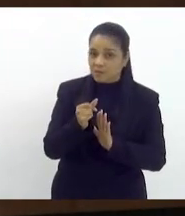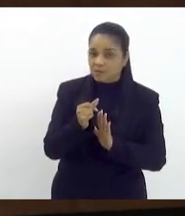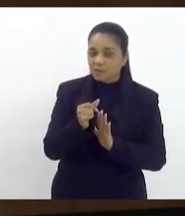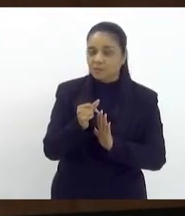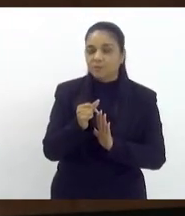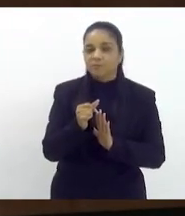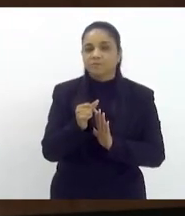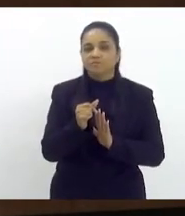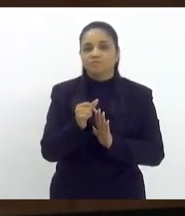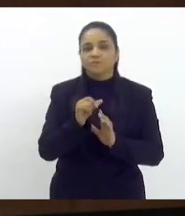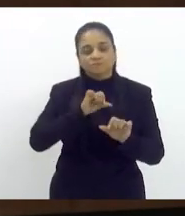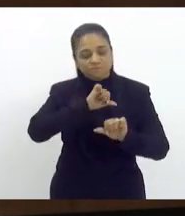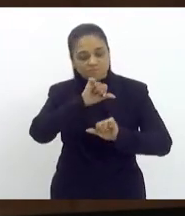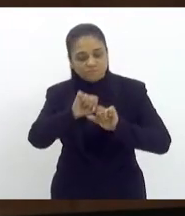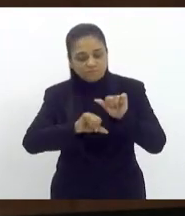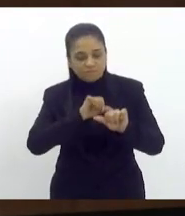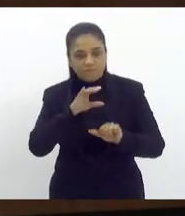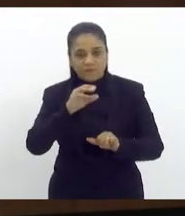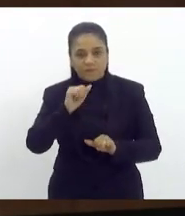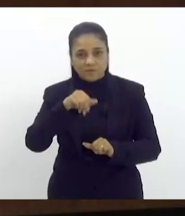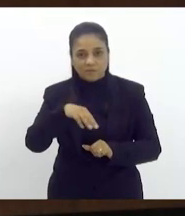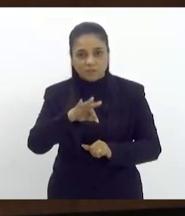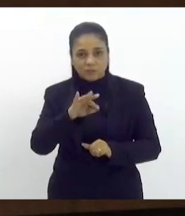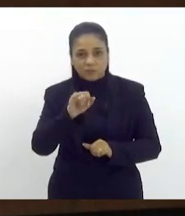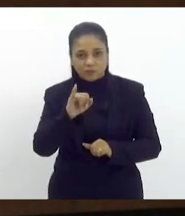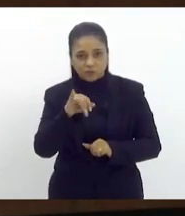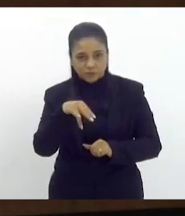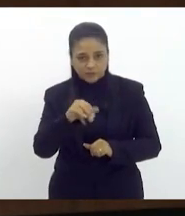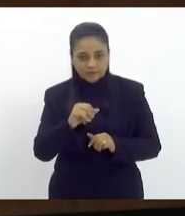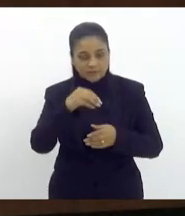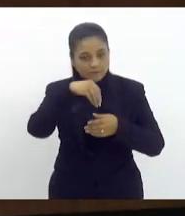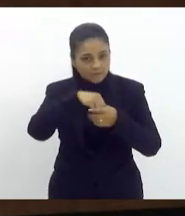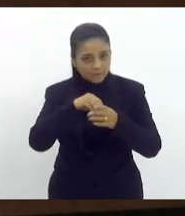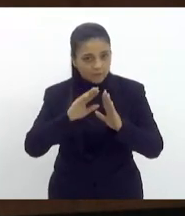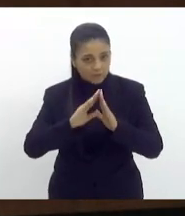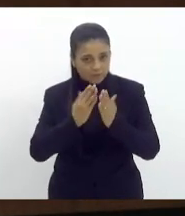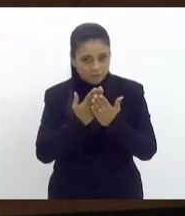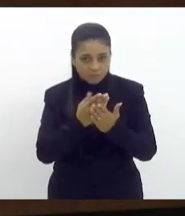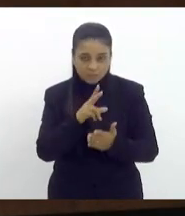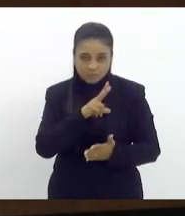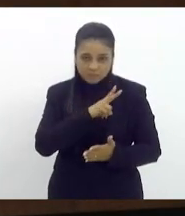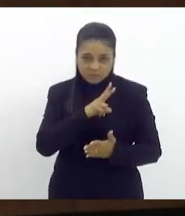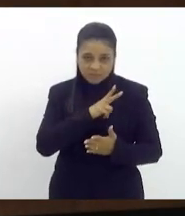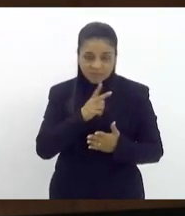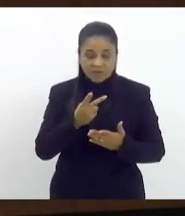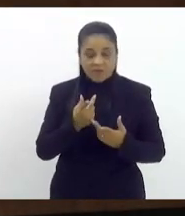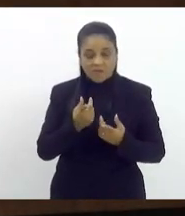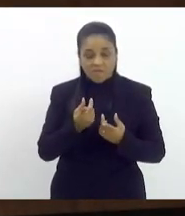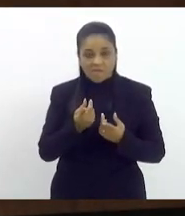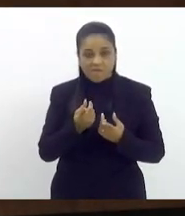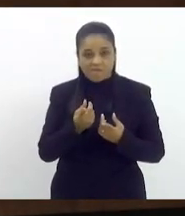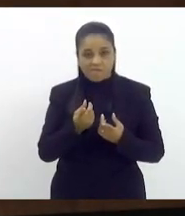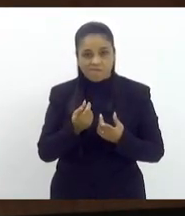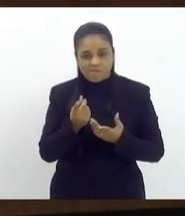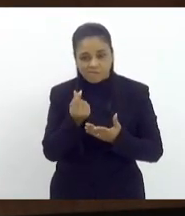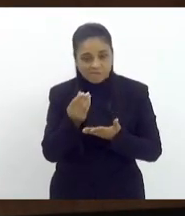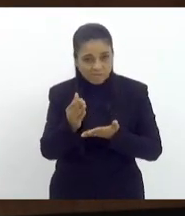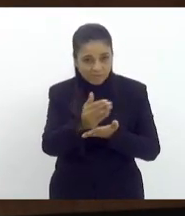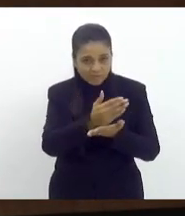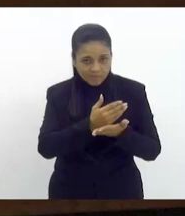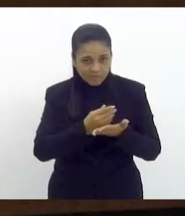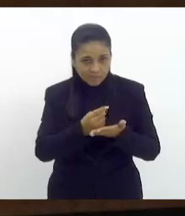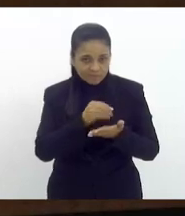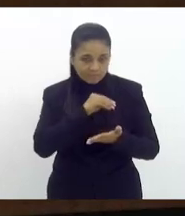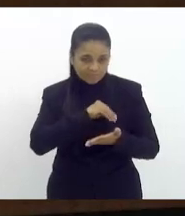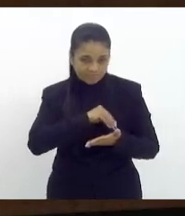de transformar a cantina aqui hoje é uma renda acessória num custo para as escolas